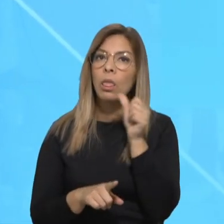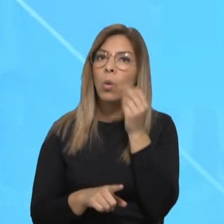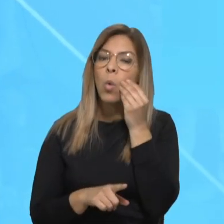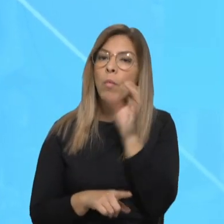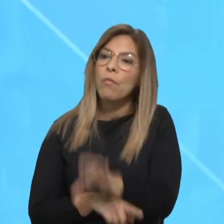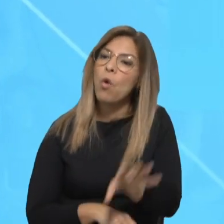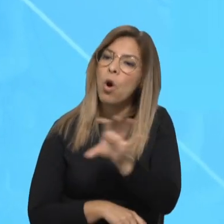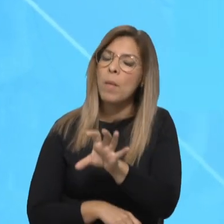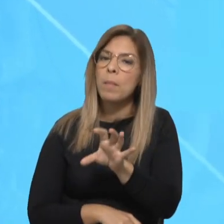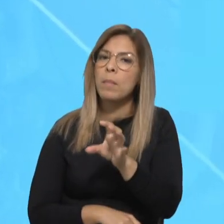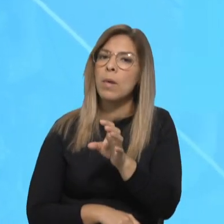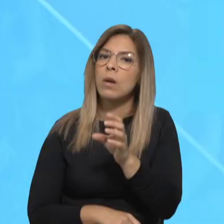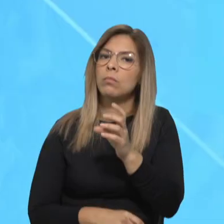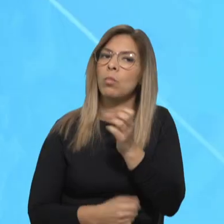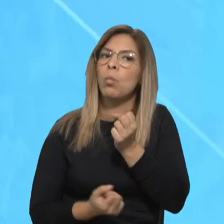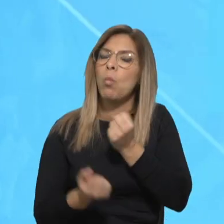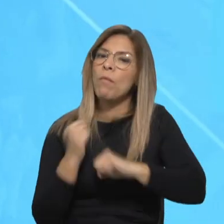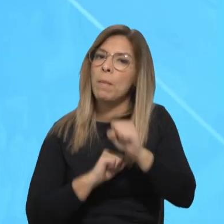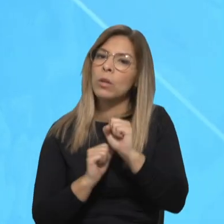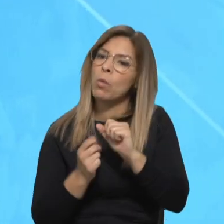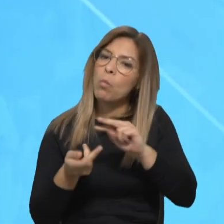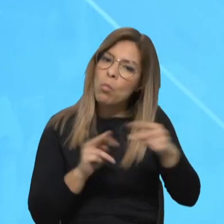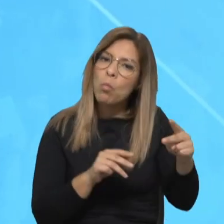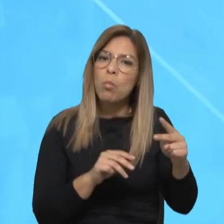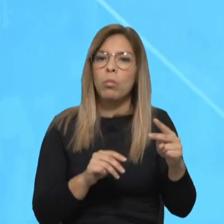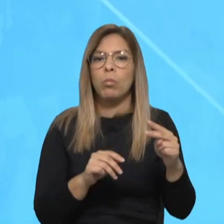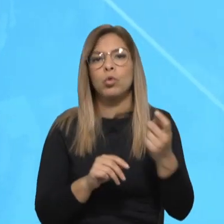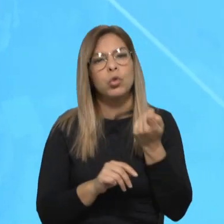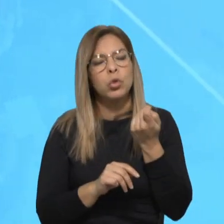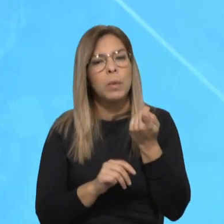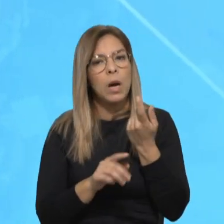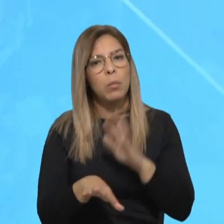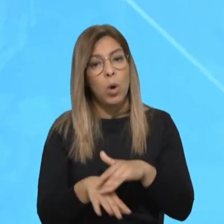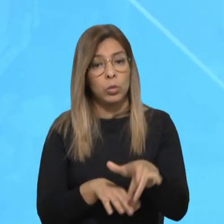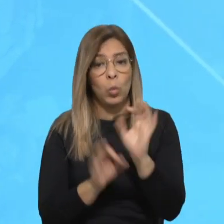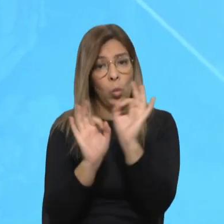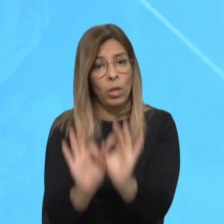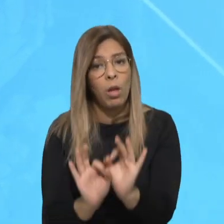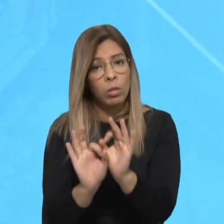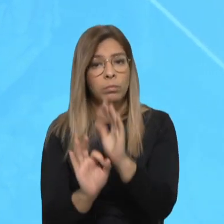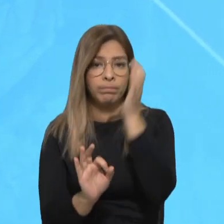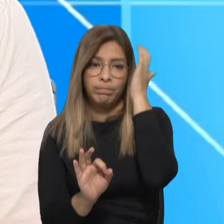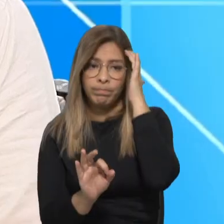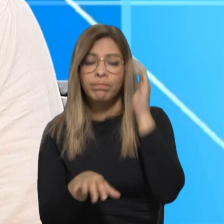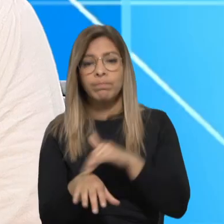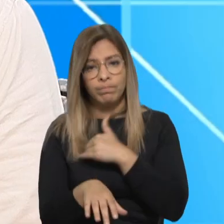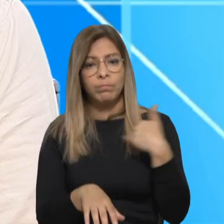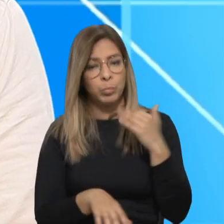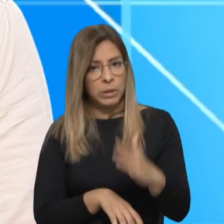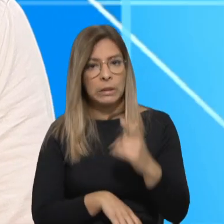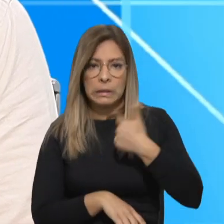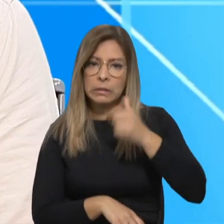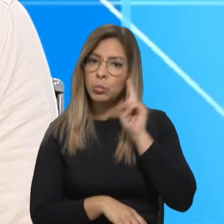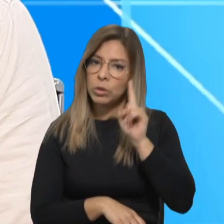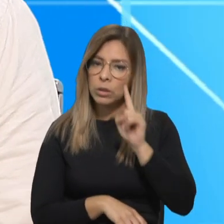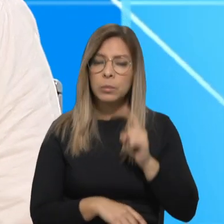redinamizada de uma forma mais insistente, valorizando de facto o cuidado que é necessário ter no âmbito da saúde mental. Eu tive a graça